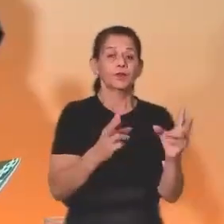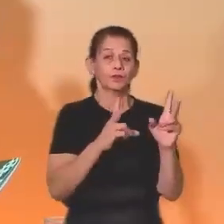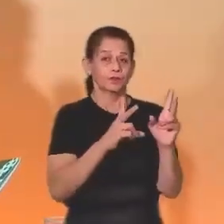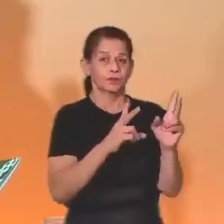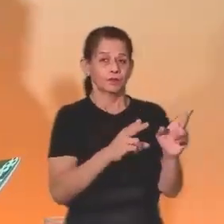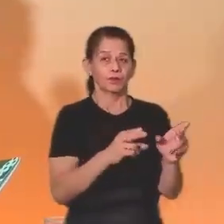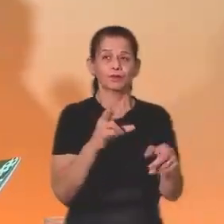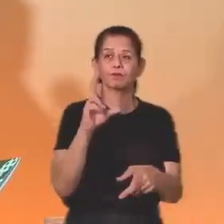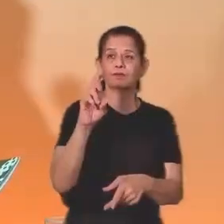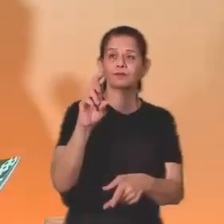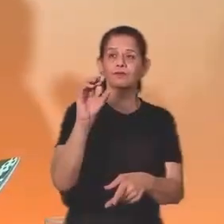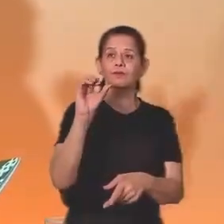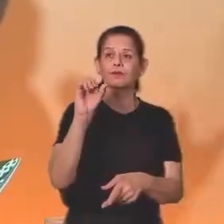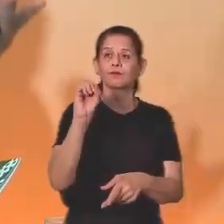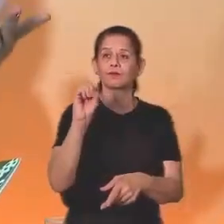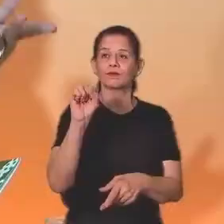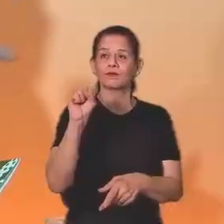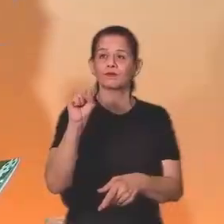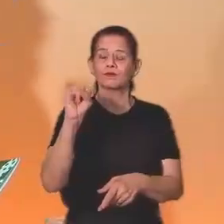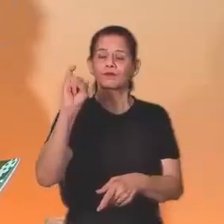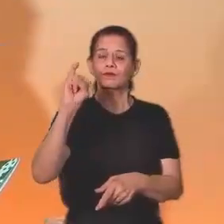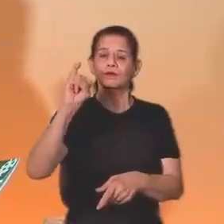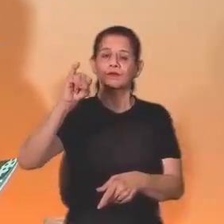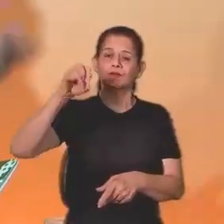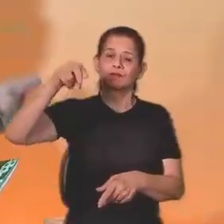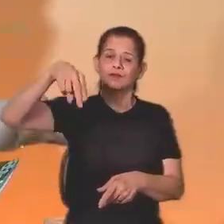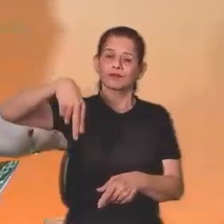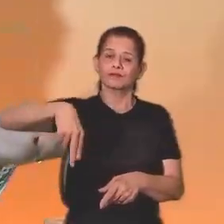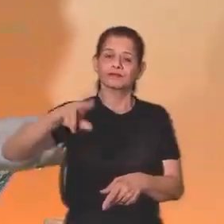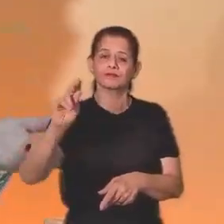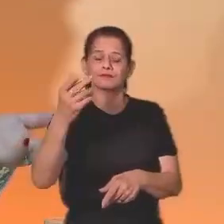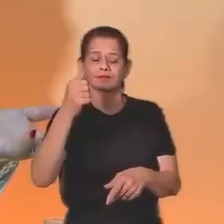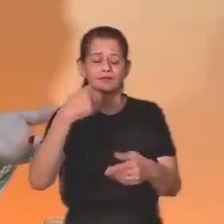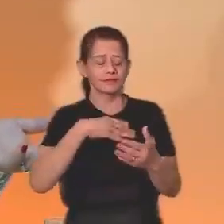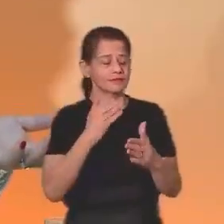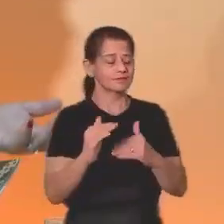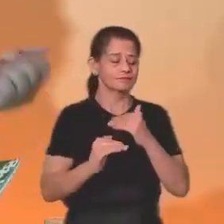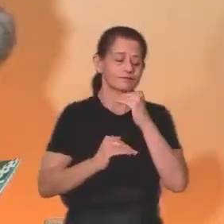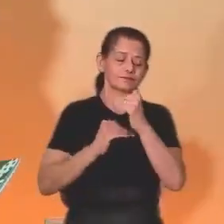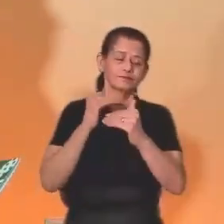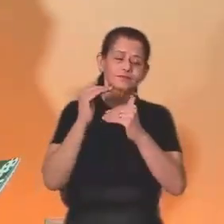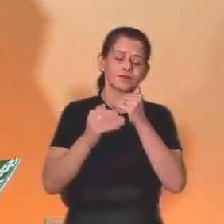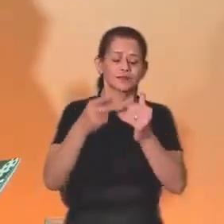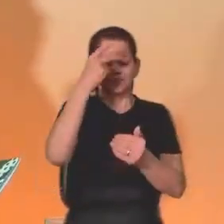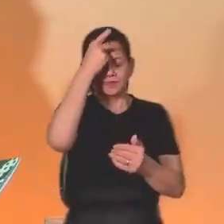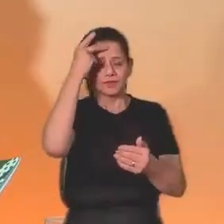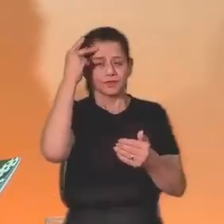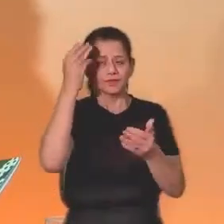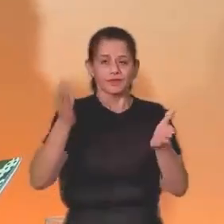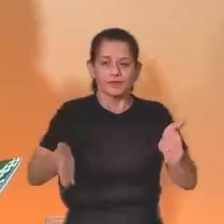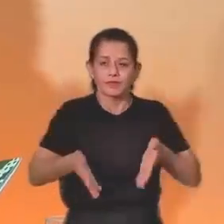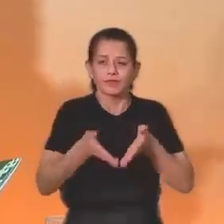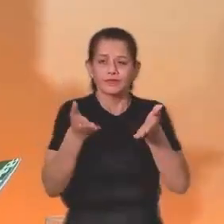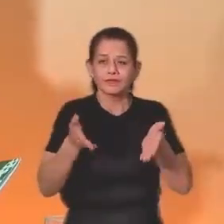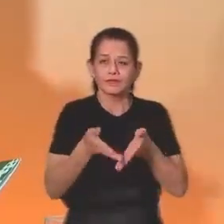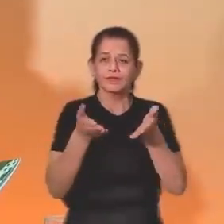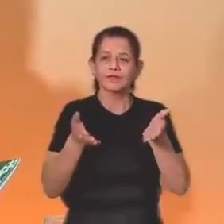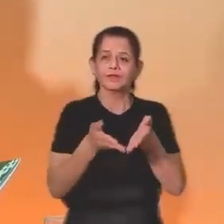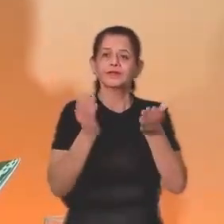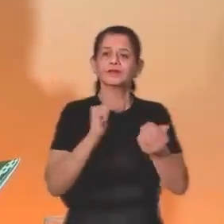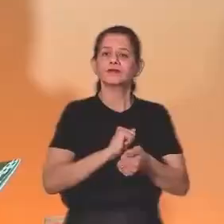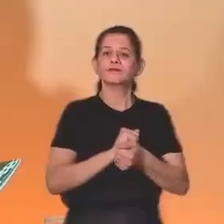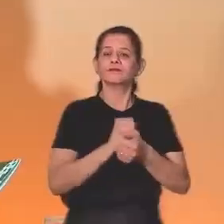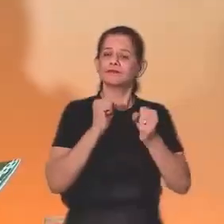que mesmo ela não imaginando, já está influenciando tantas pessoas. O que vocês pensam assim,